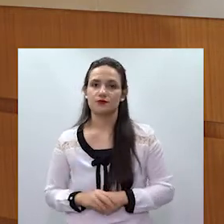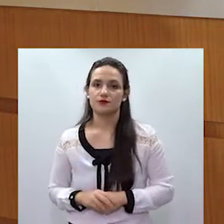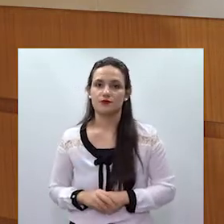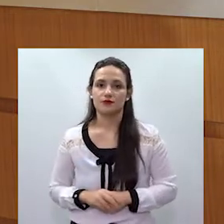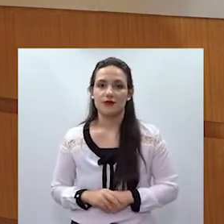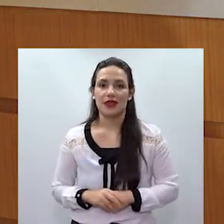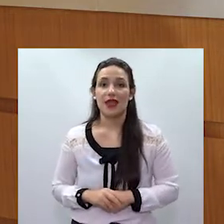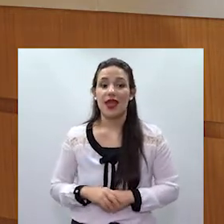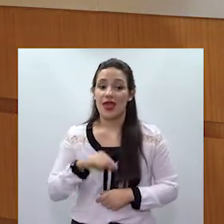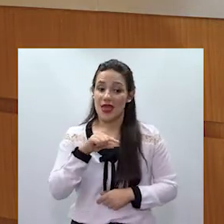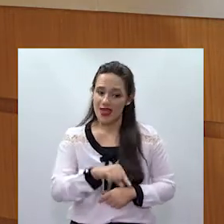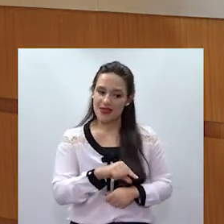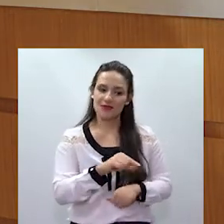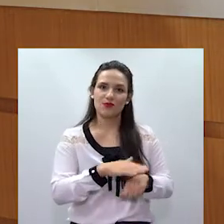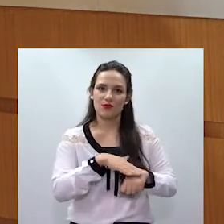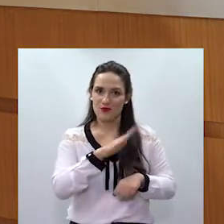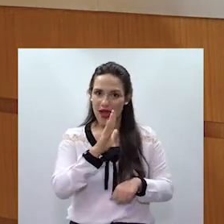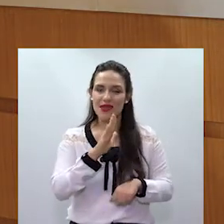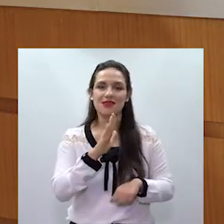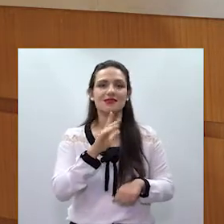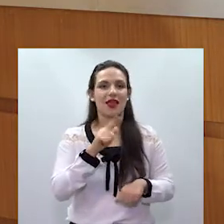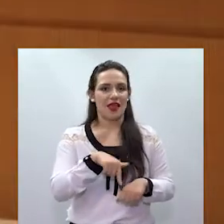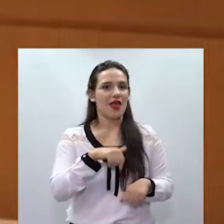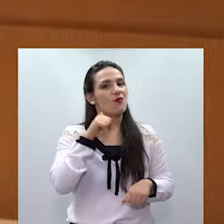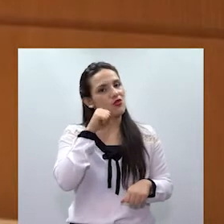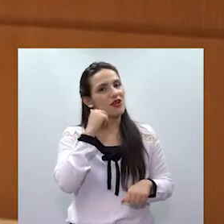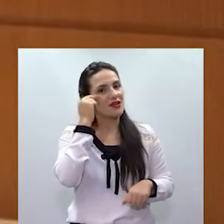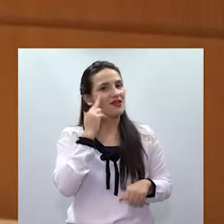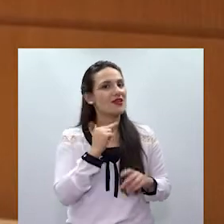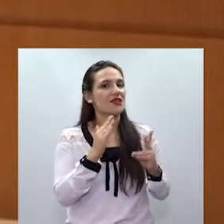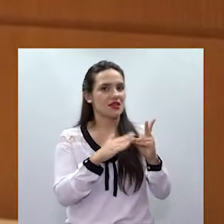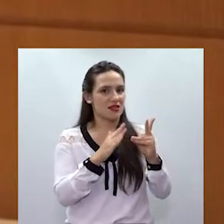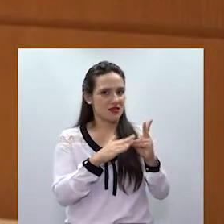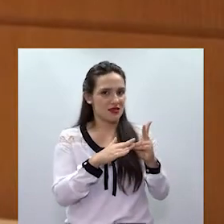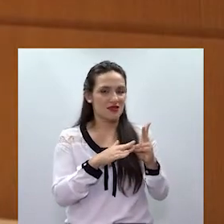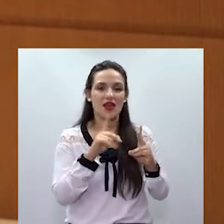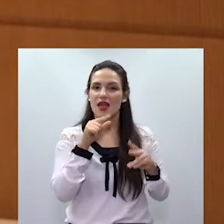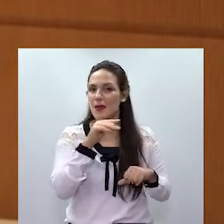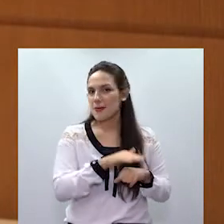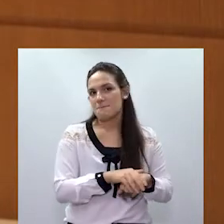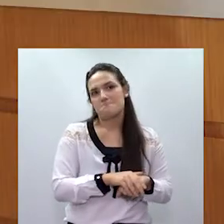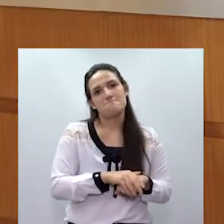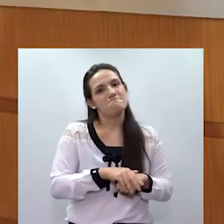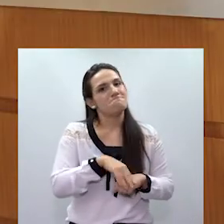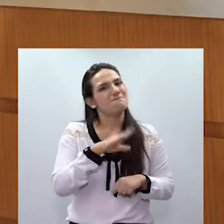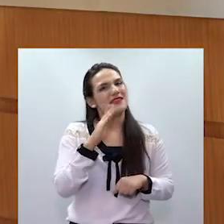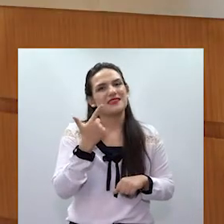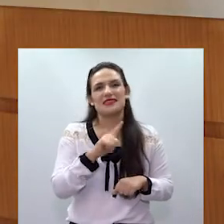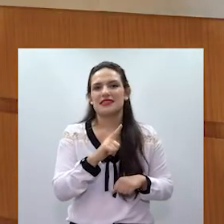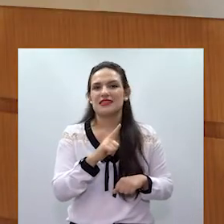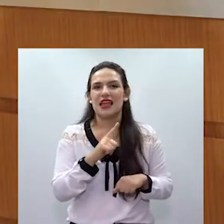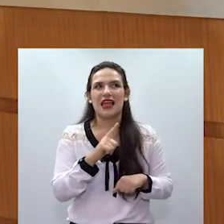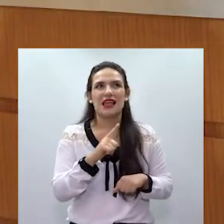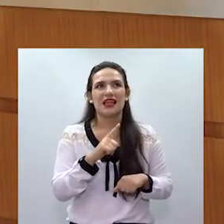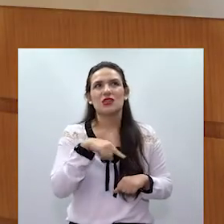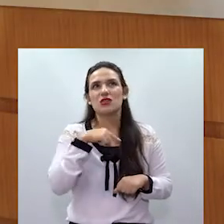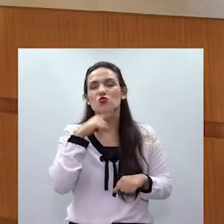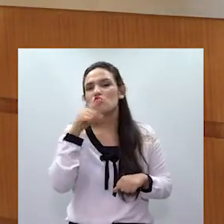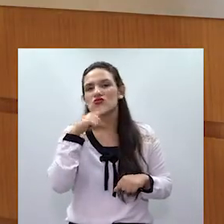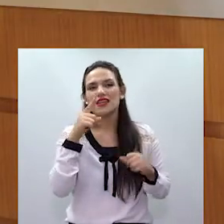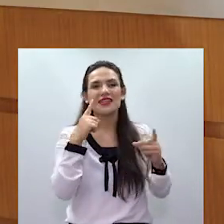que ocupam o trabalho informal, em sua maioria, e os trabalhadores informais foram os mais afetados no período da pandemia.